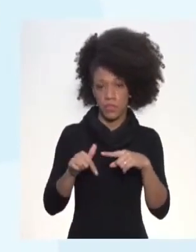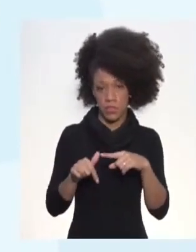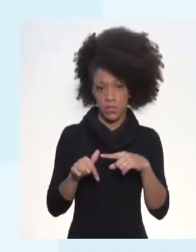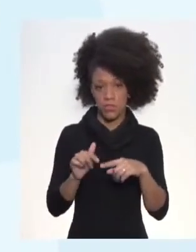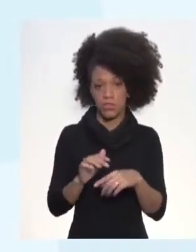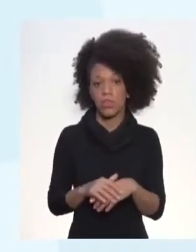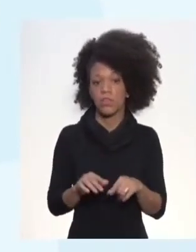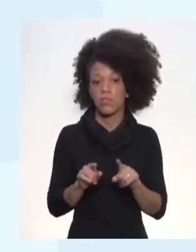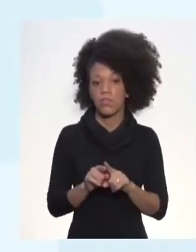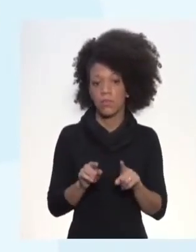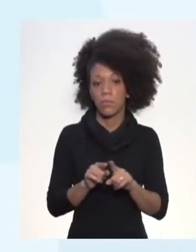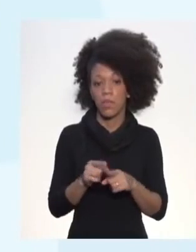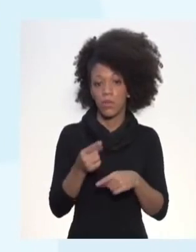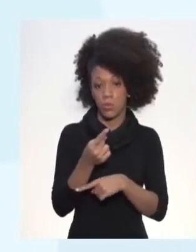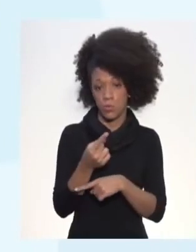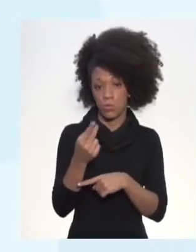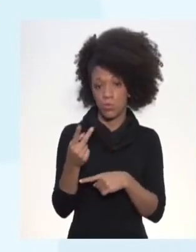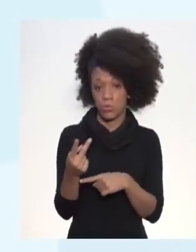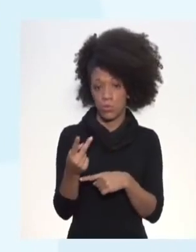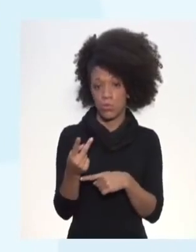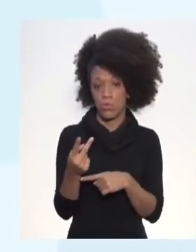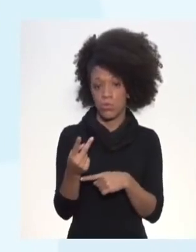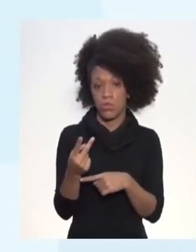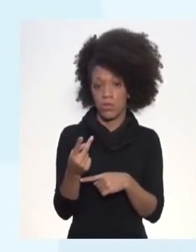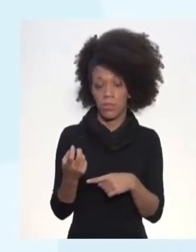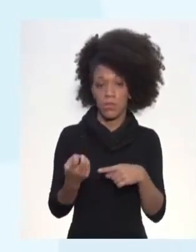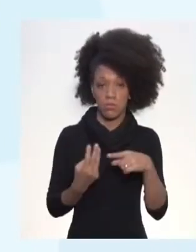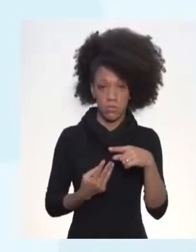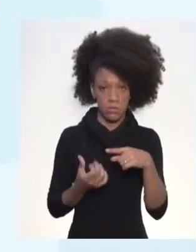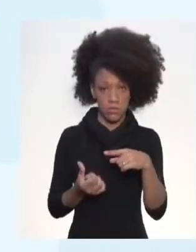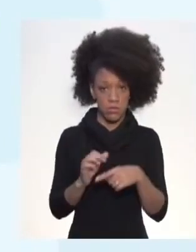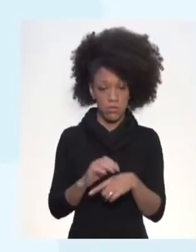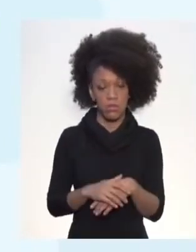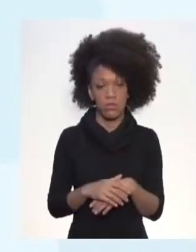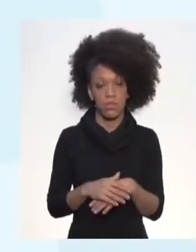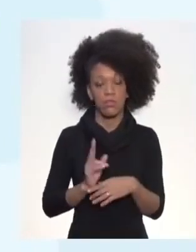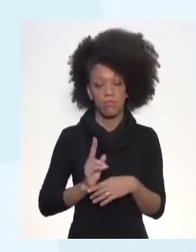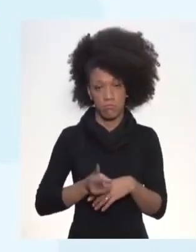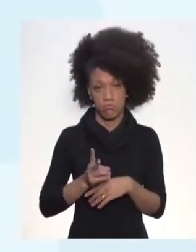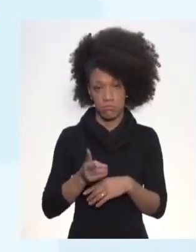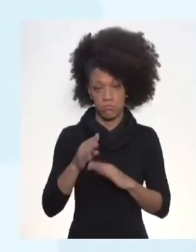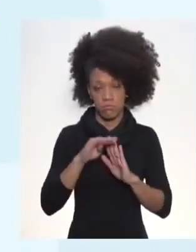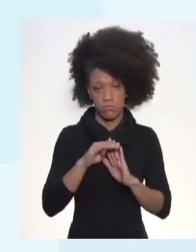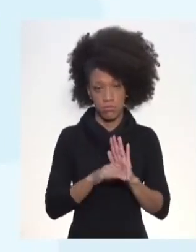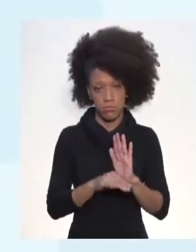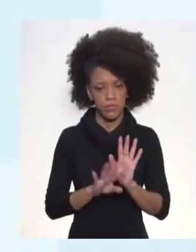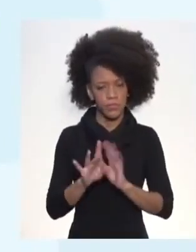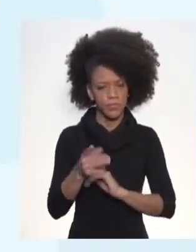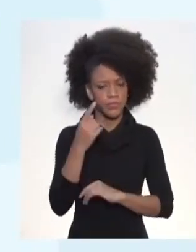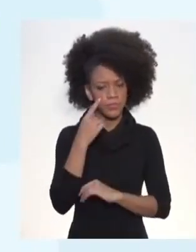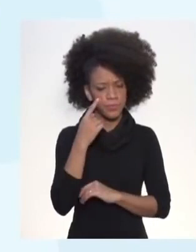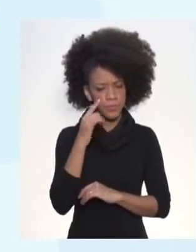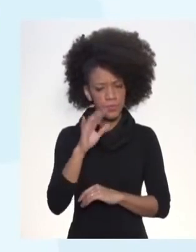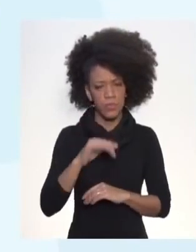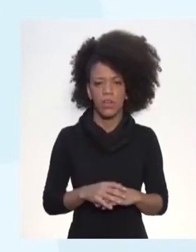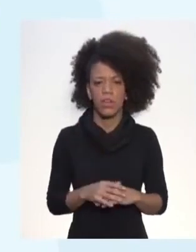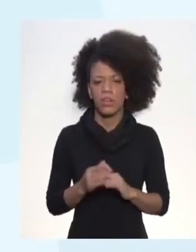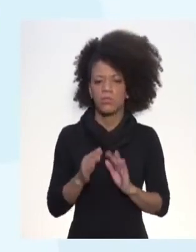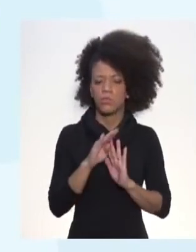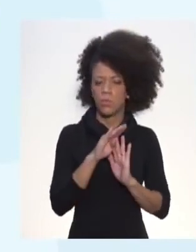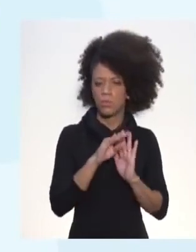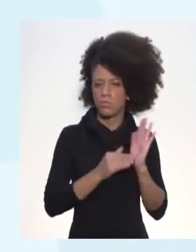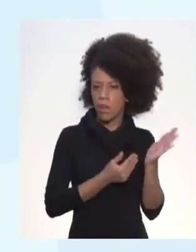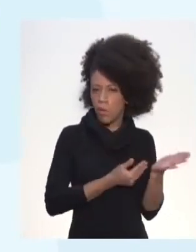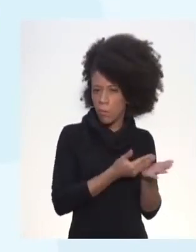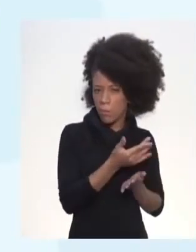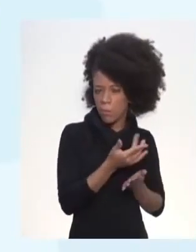27, assim como o 12 estaria para o 36, e assim sucessivamente. Aí deixa eu voltar lá no começo e